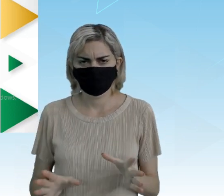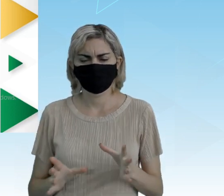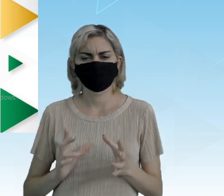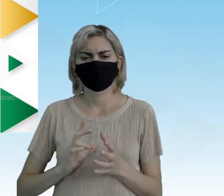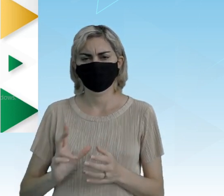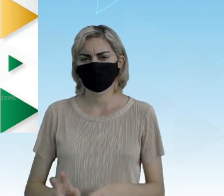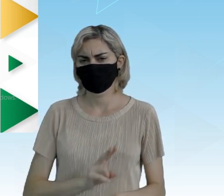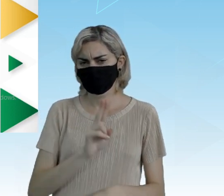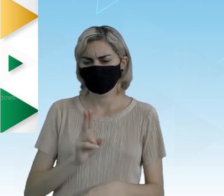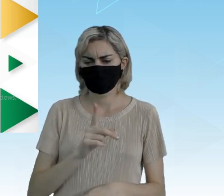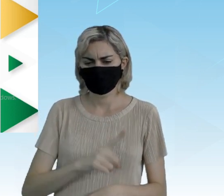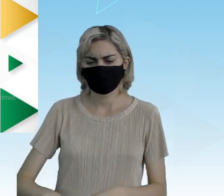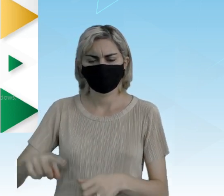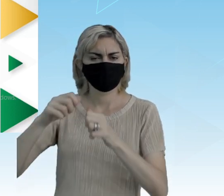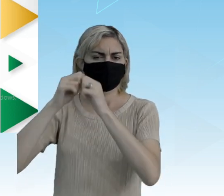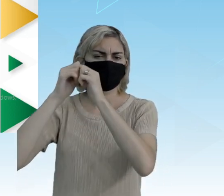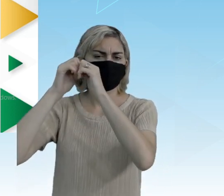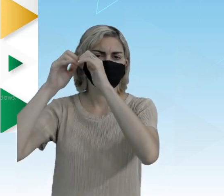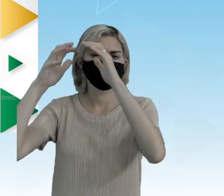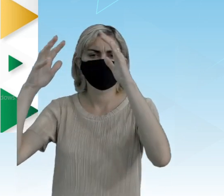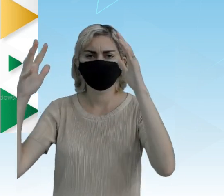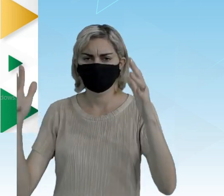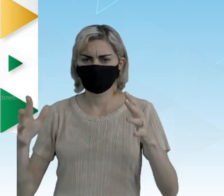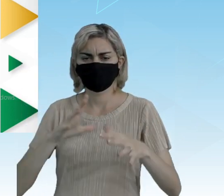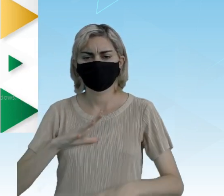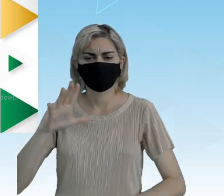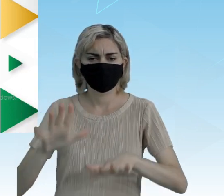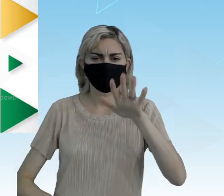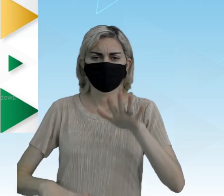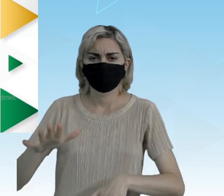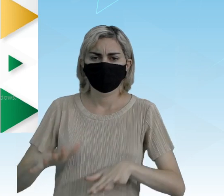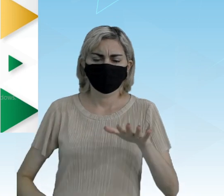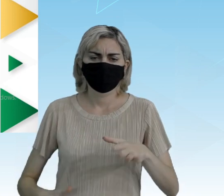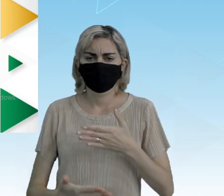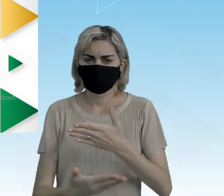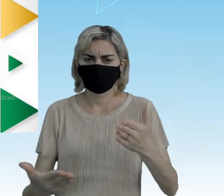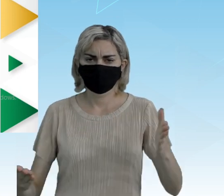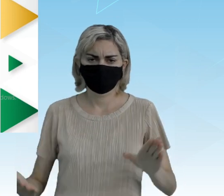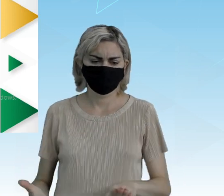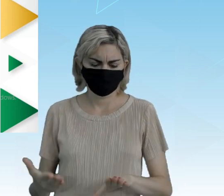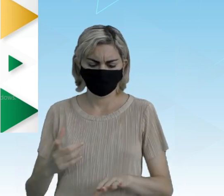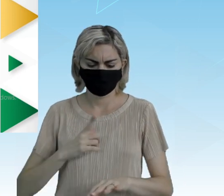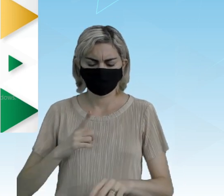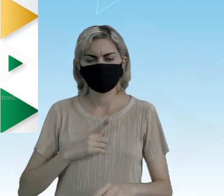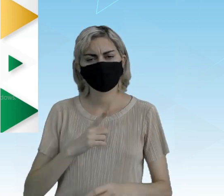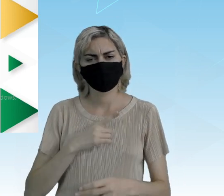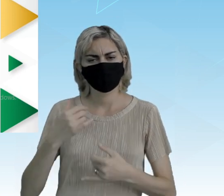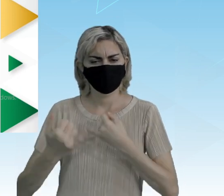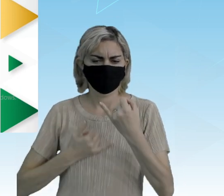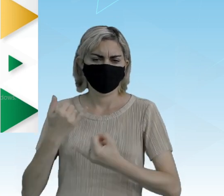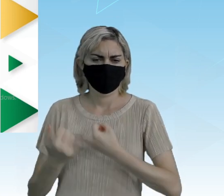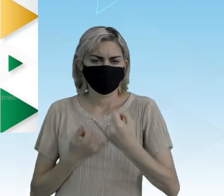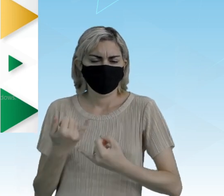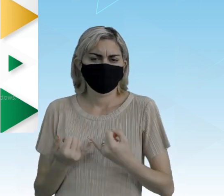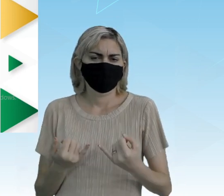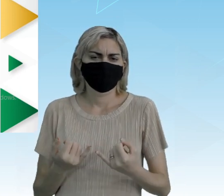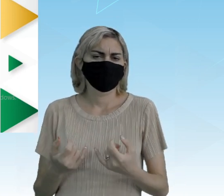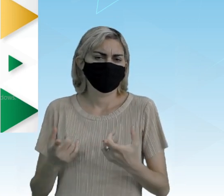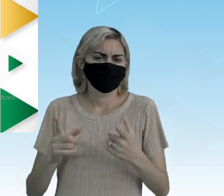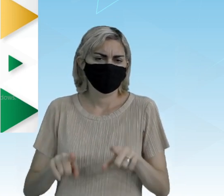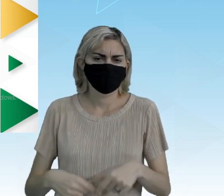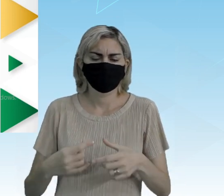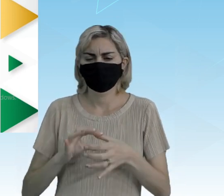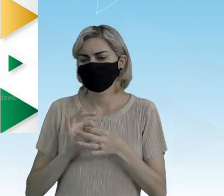usar nossa imaginação. Depende do jeito, da atitude que a gente toma quando a gente está brincando. Então, assim, o brinquedo